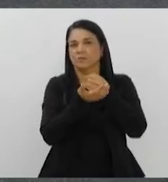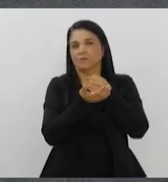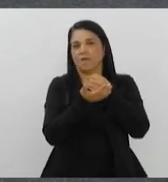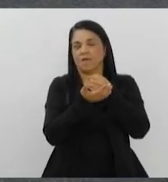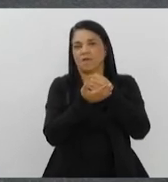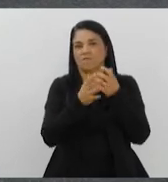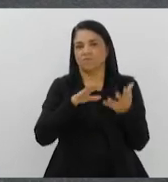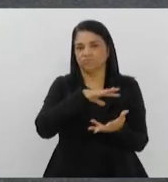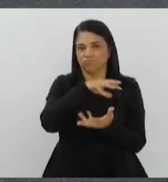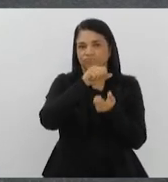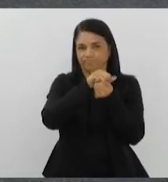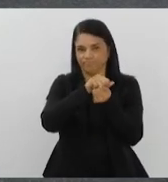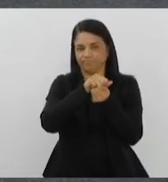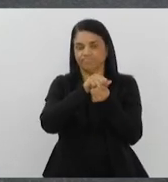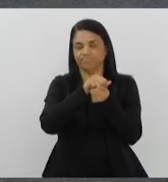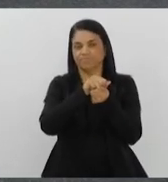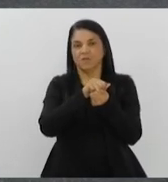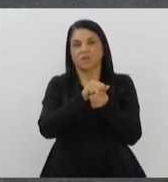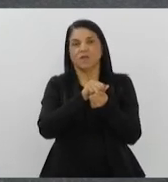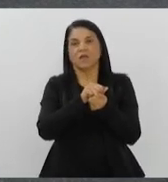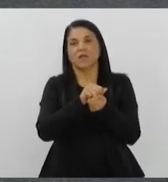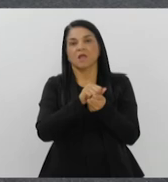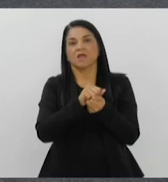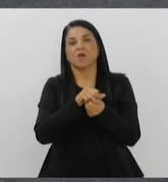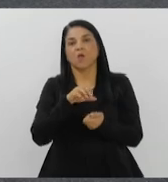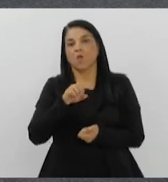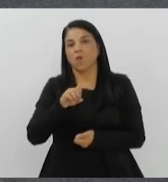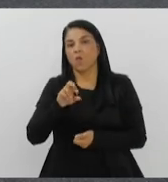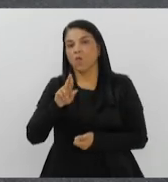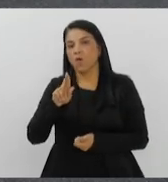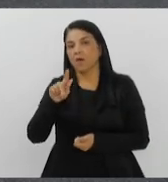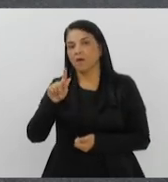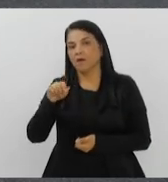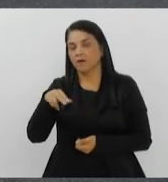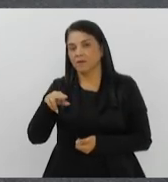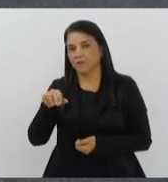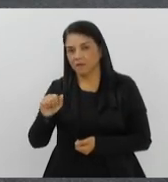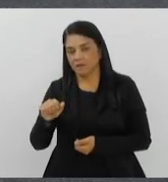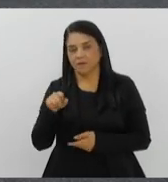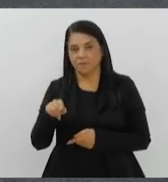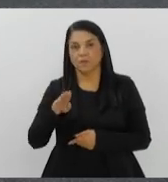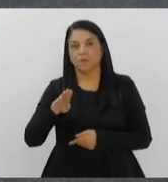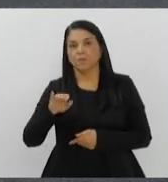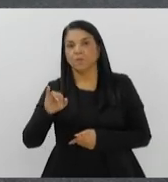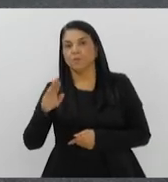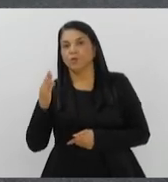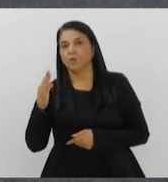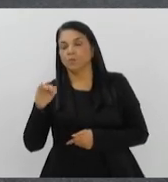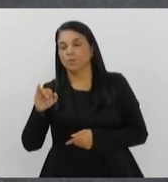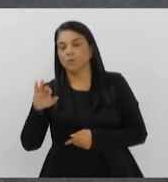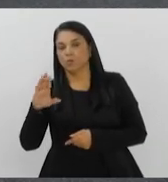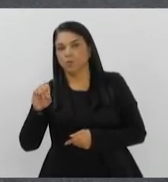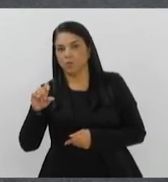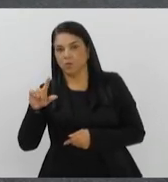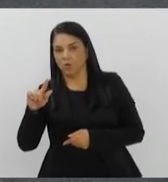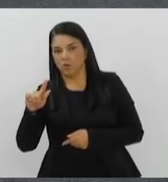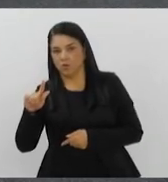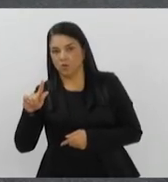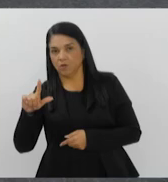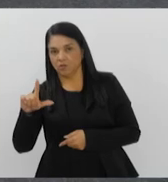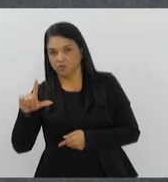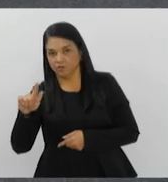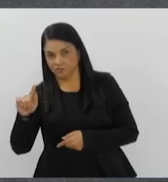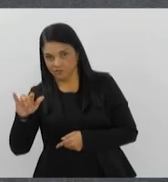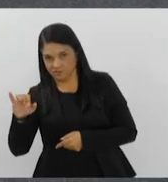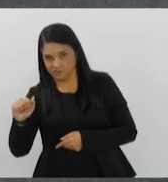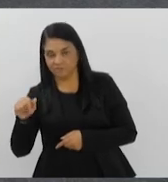a agricultura biológica, orgânica, sobretudo na agricultura familiar. Era essa a declaração que eu tinha